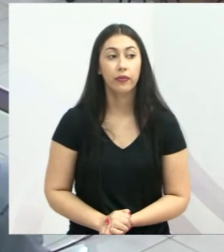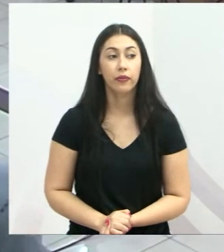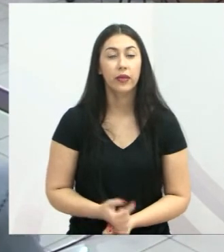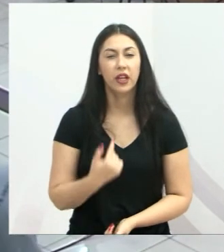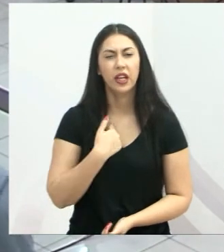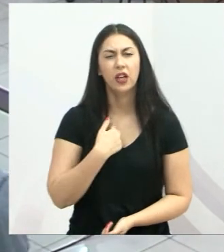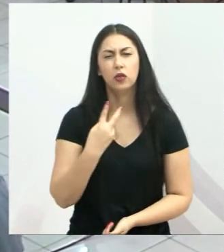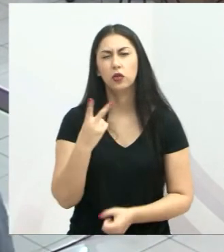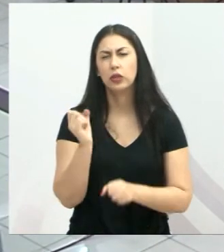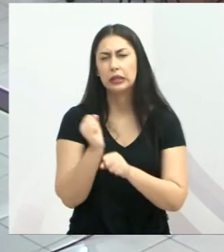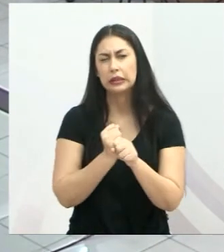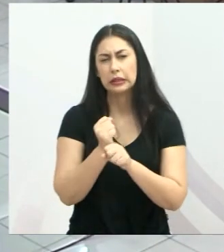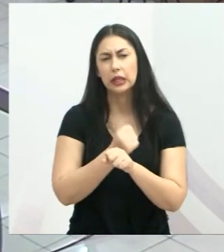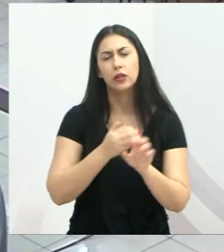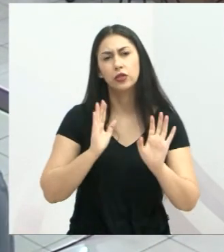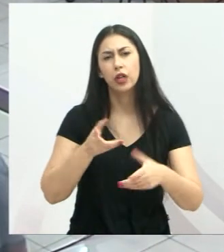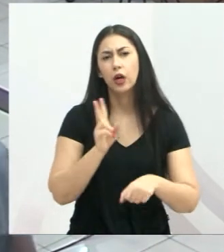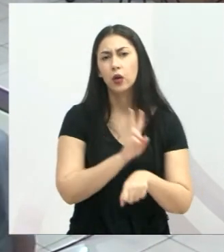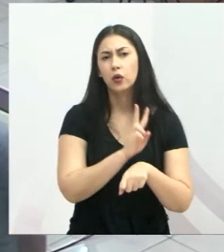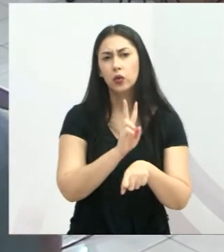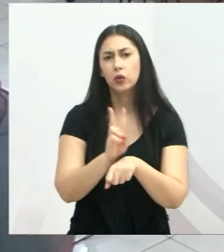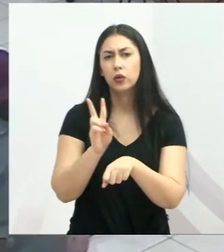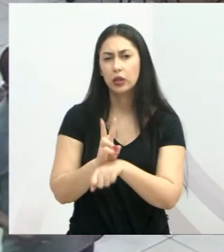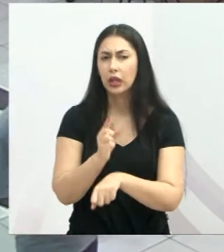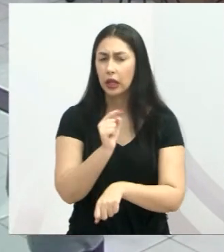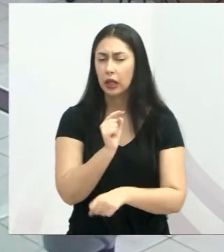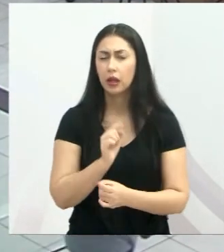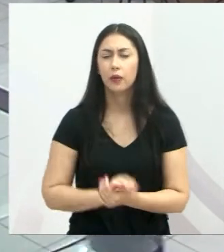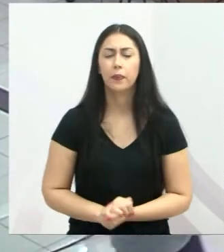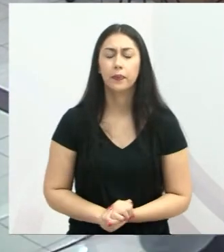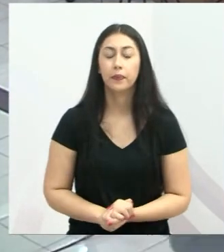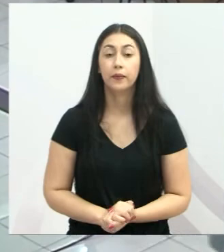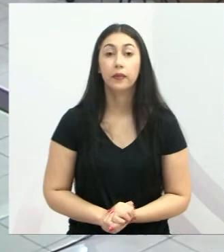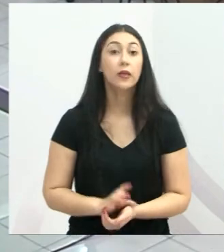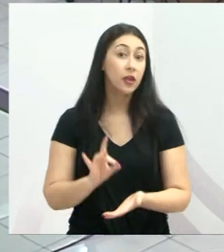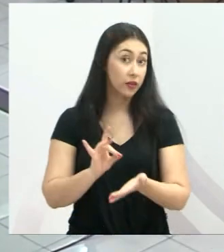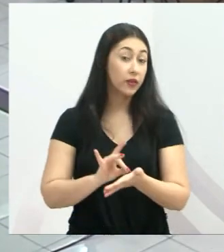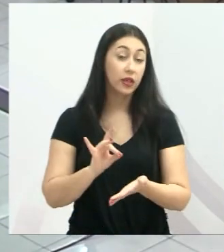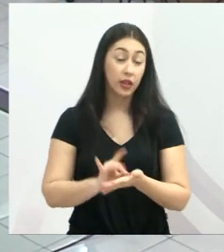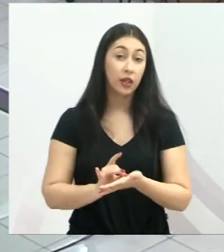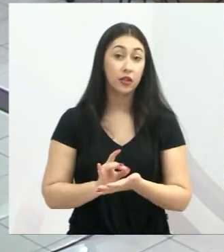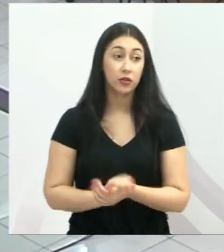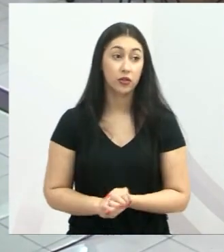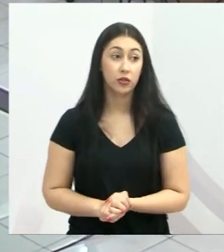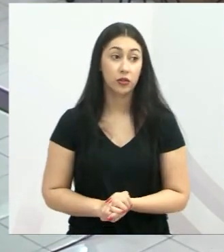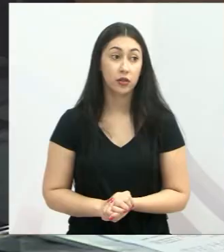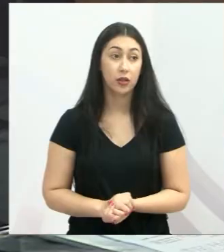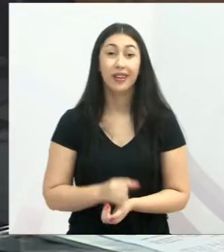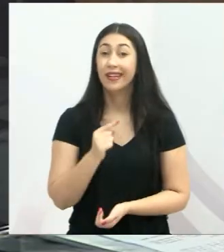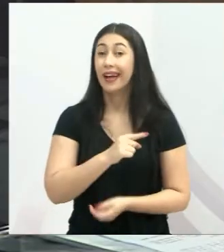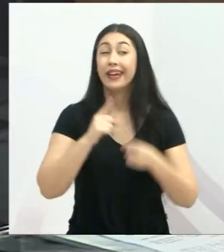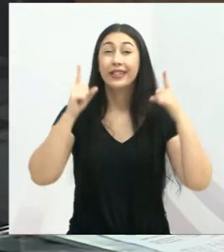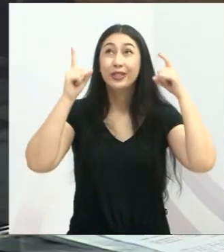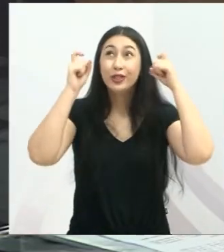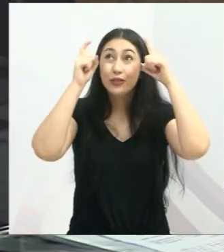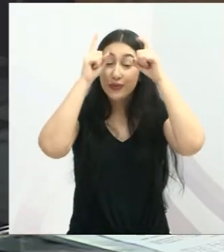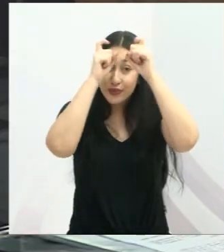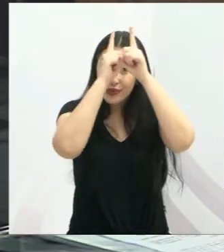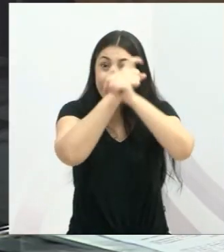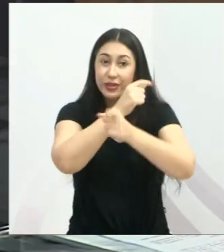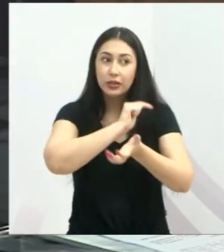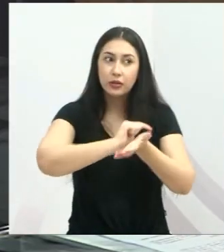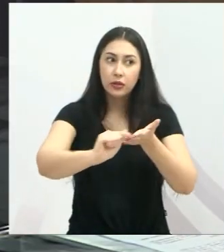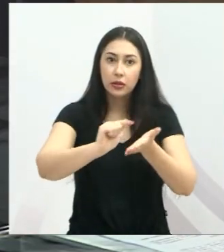durante 2 anos à frente da responsabilidade desses Educamais, e realmente essa piscina é a que nos dava mais dor de cabeça para deixá-la